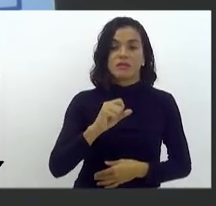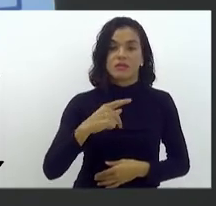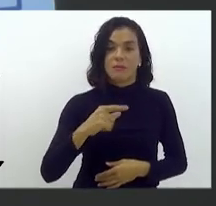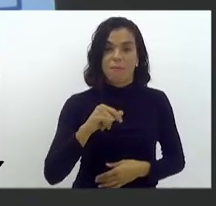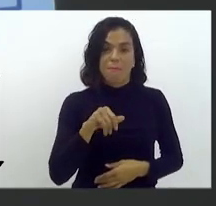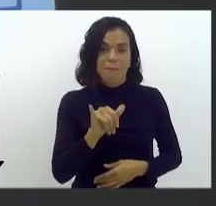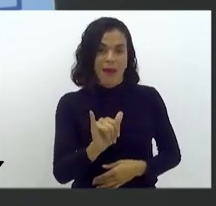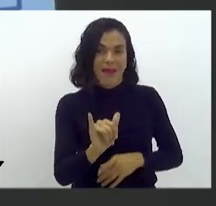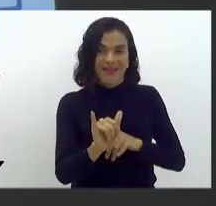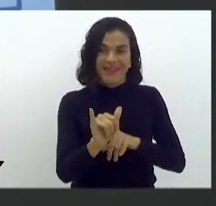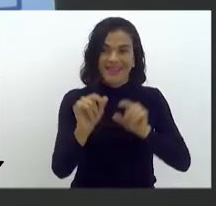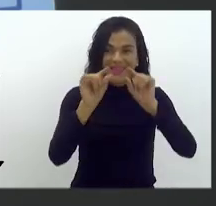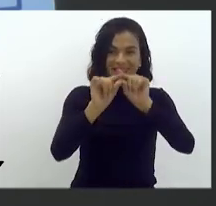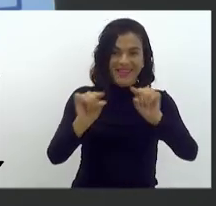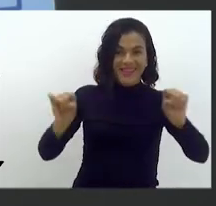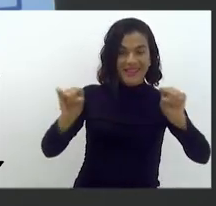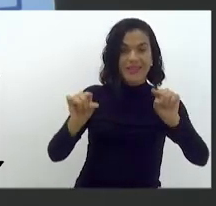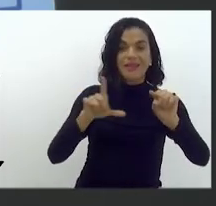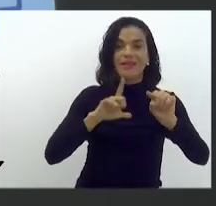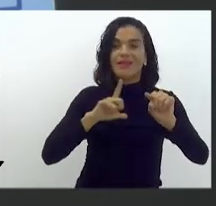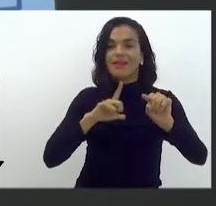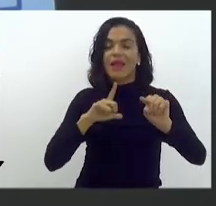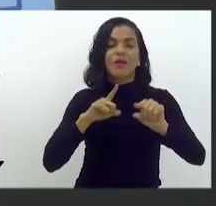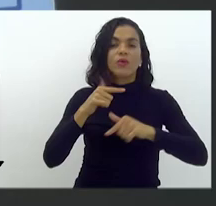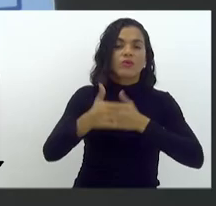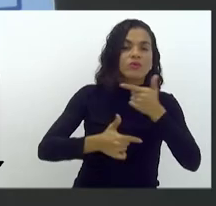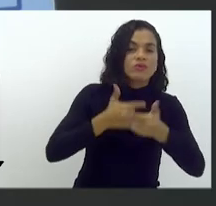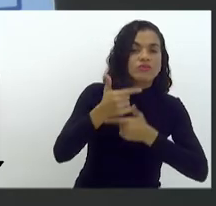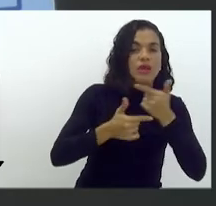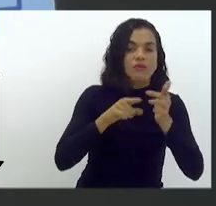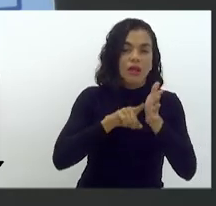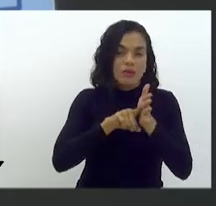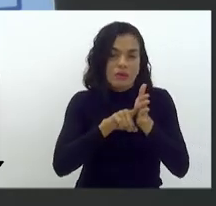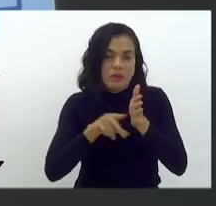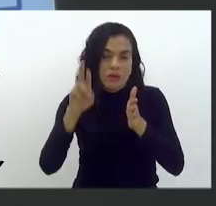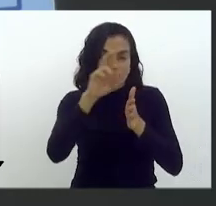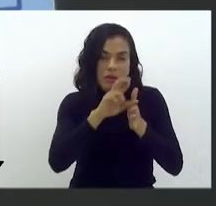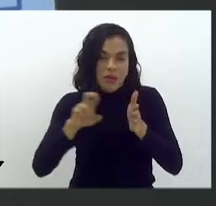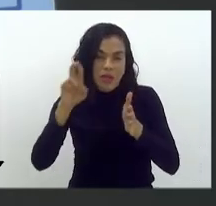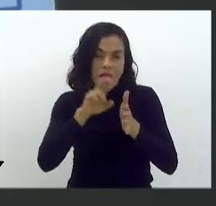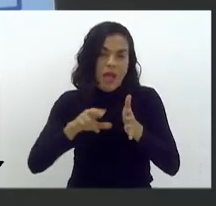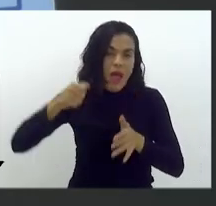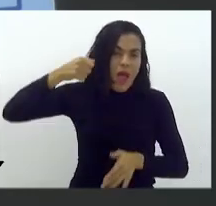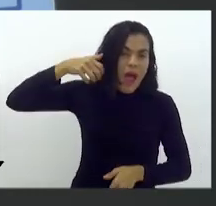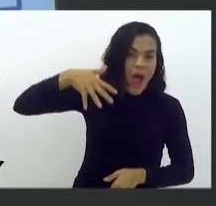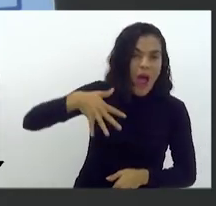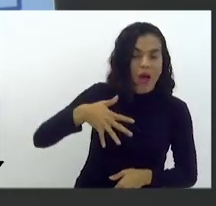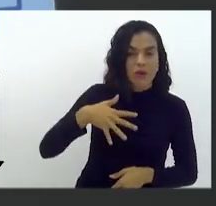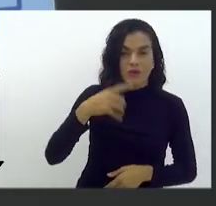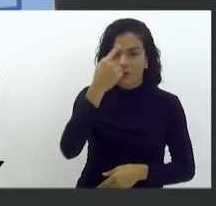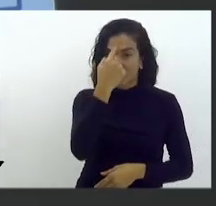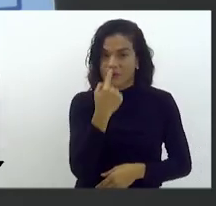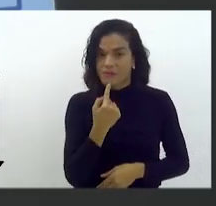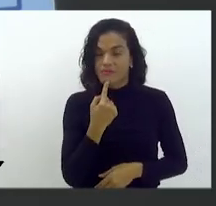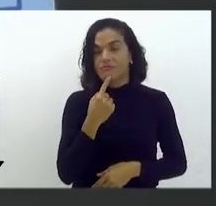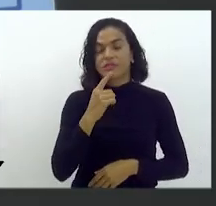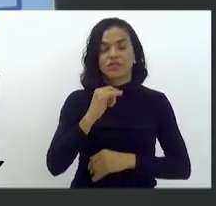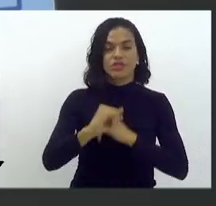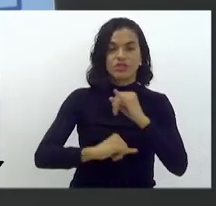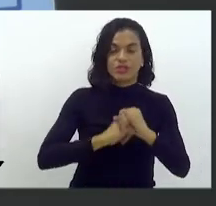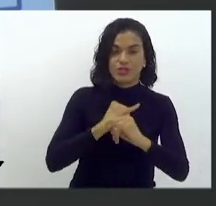dentro aquele grifado lá que faz o serviço de perícia de áudio imagem e Informática os